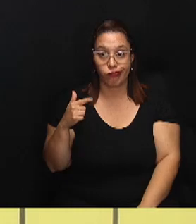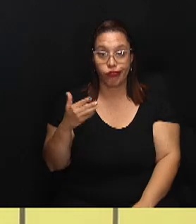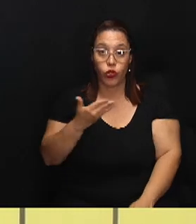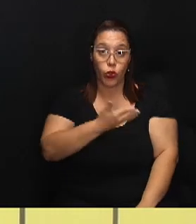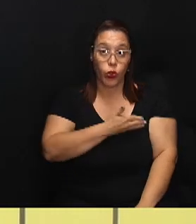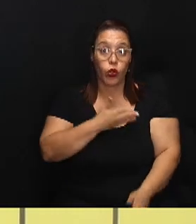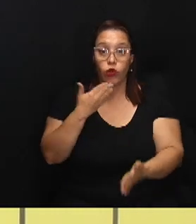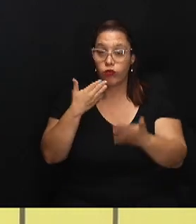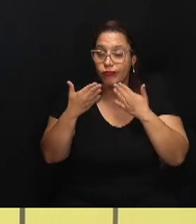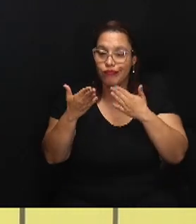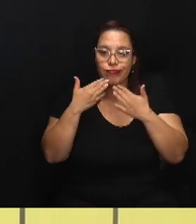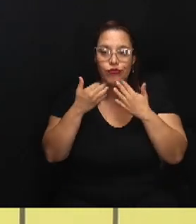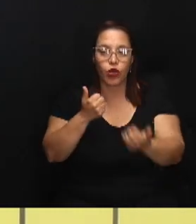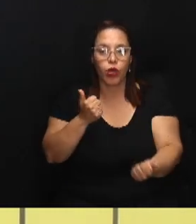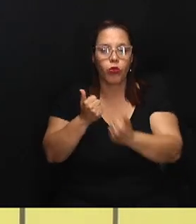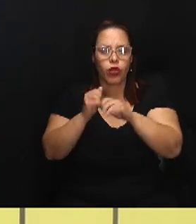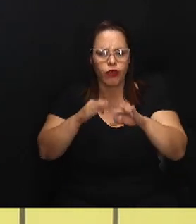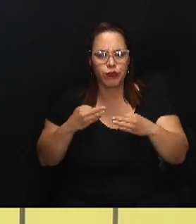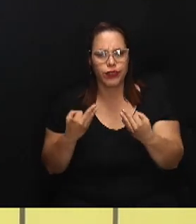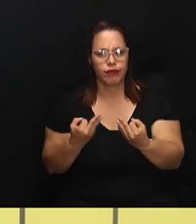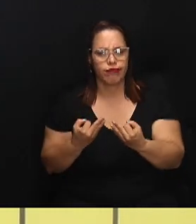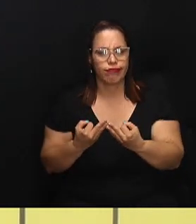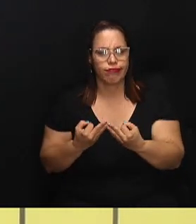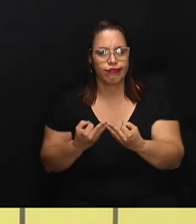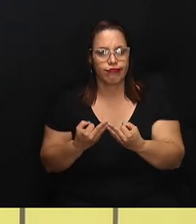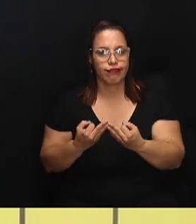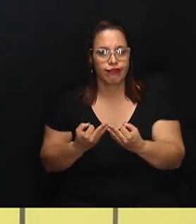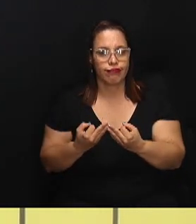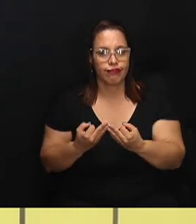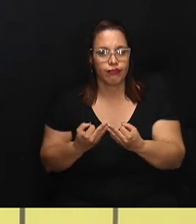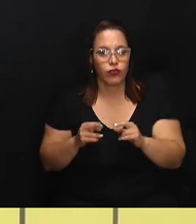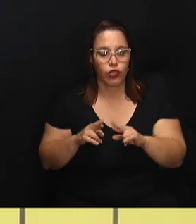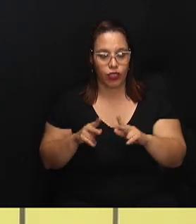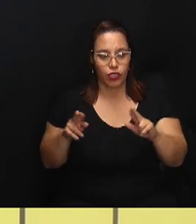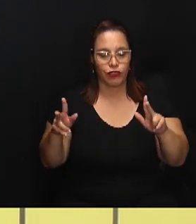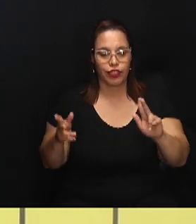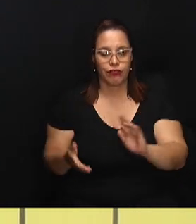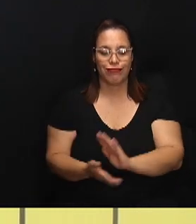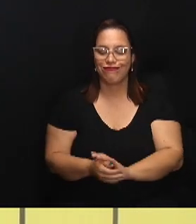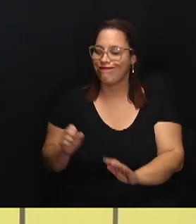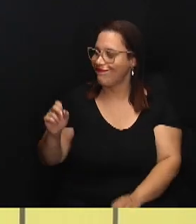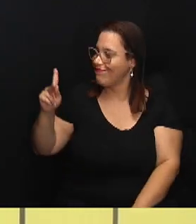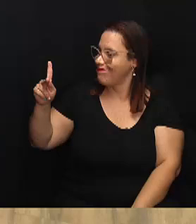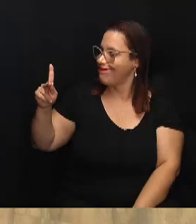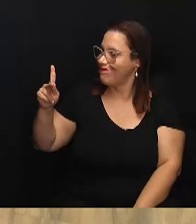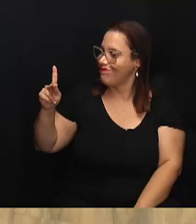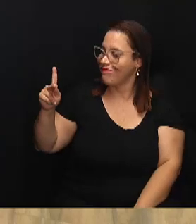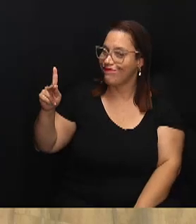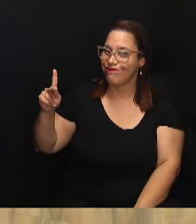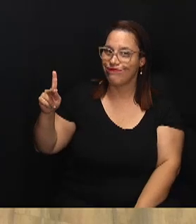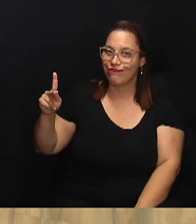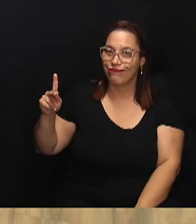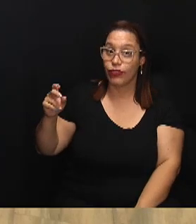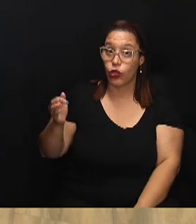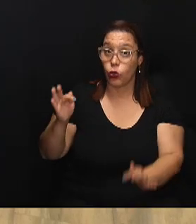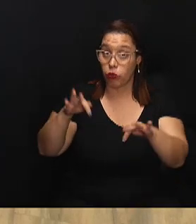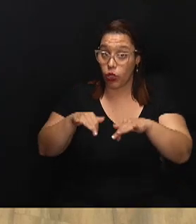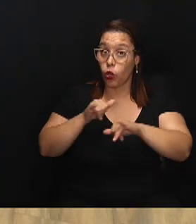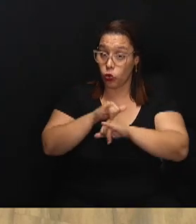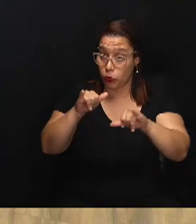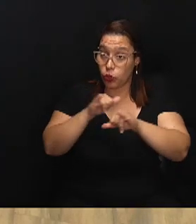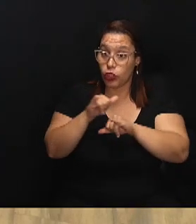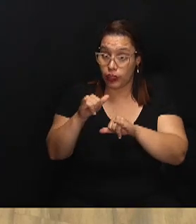para conversar, ter o apoio da família, então isso acaba fazendo toda a diferença. Tá certo, então, e a gente vai com uma última